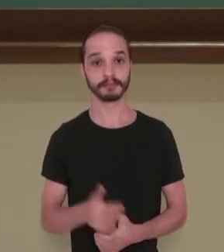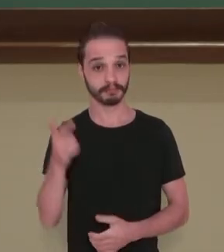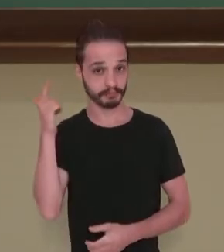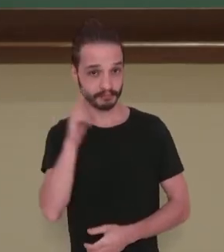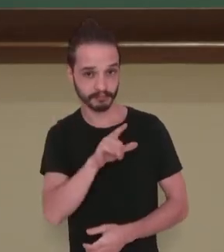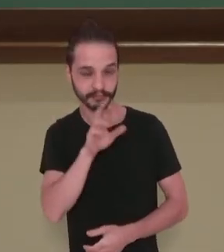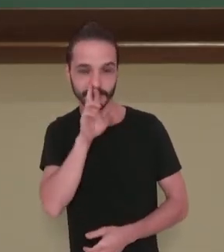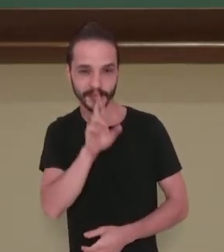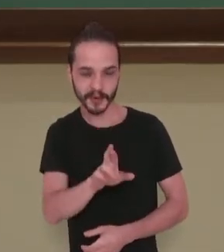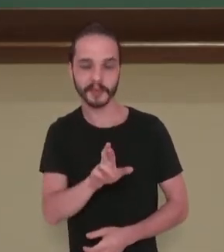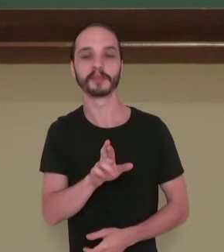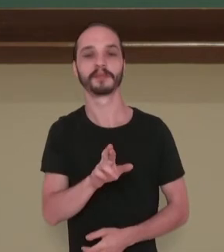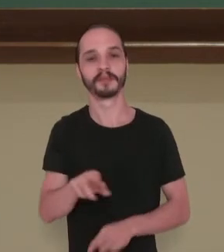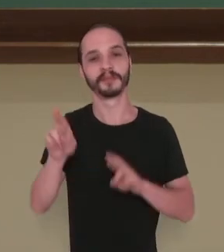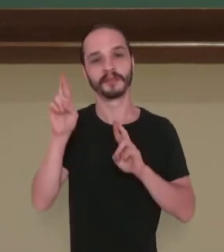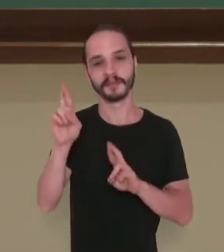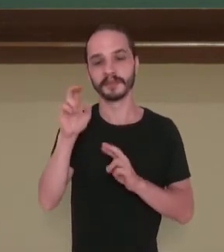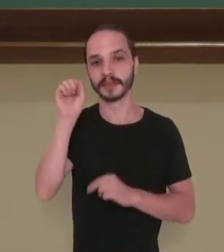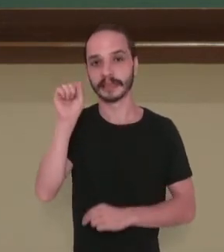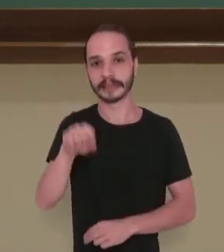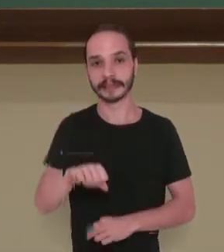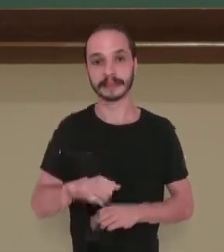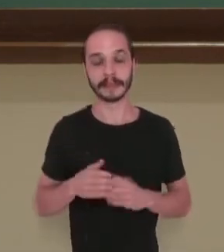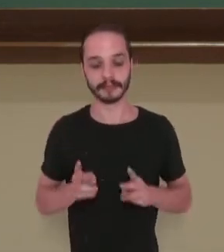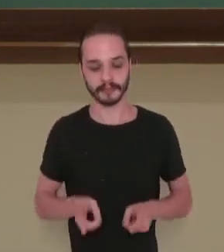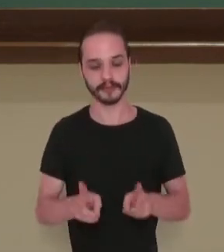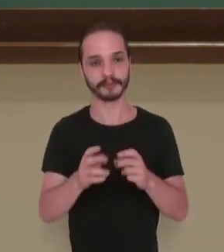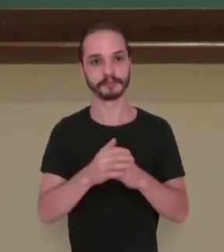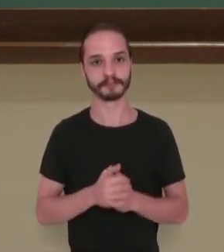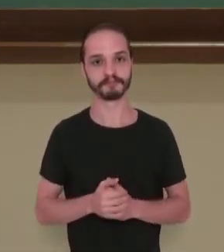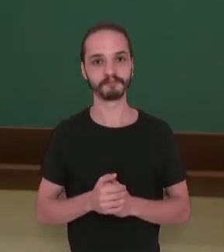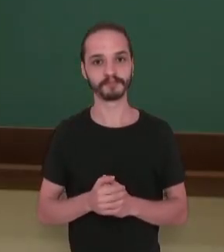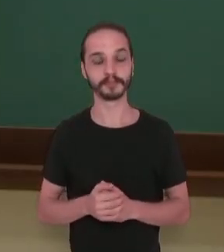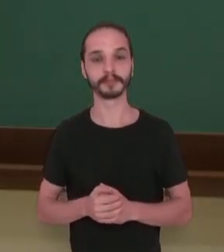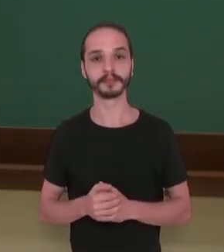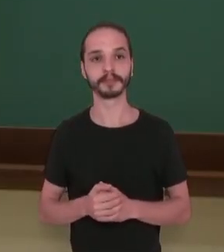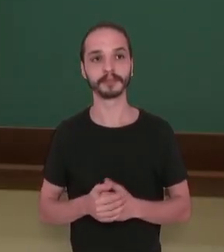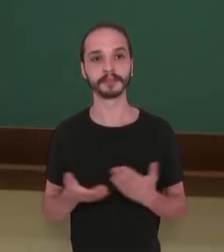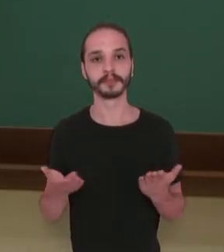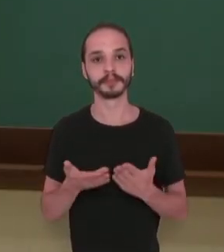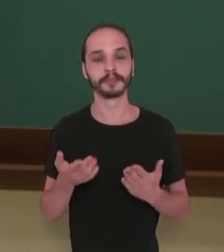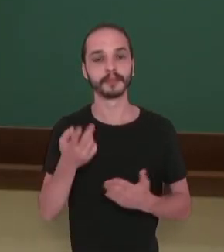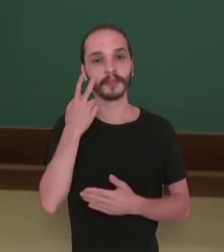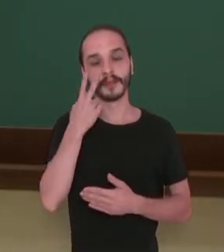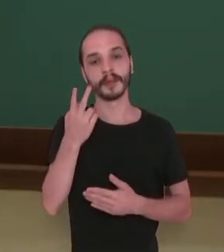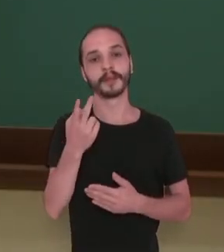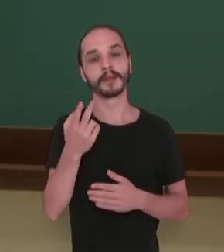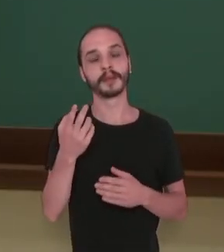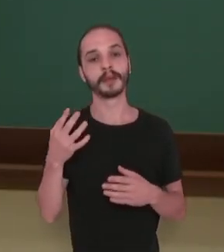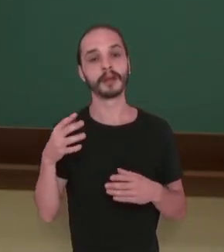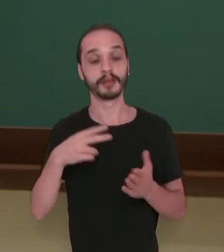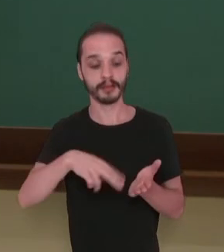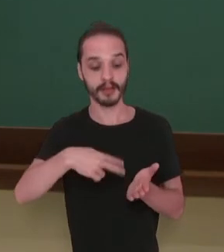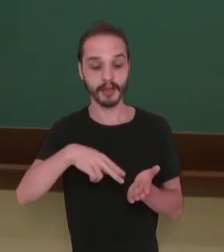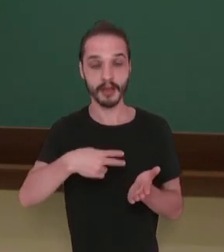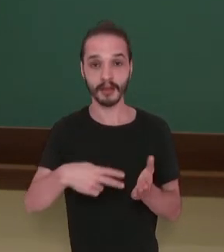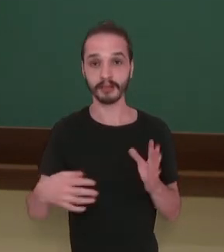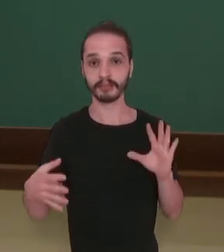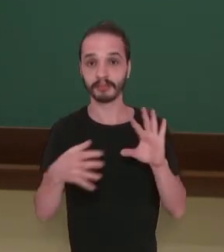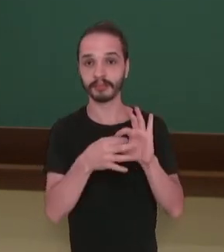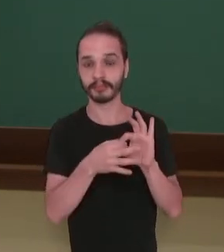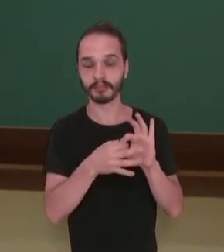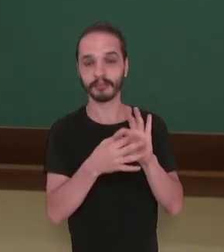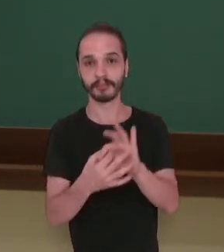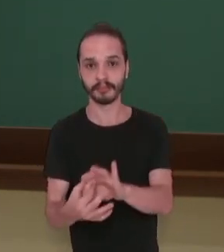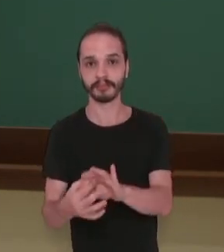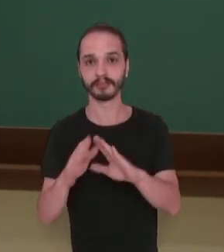Conseguiram responder? Eu espero que sim. Então vamos dar sequência. Então agora a gente vai ver a dança no contexto escolar. Como que